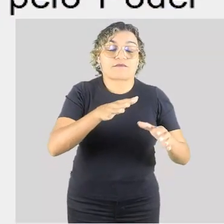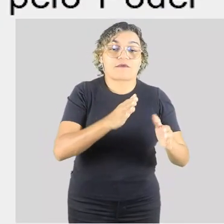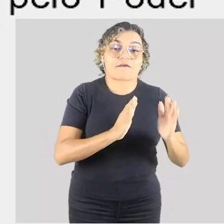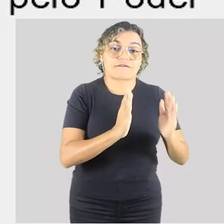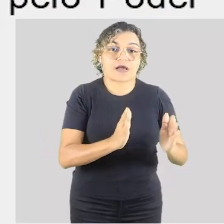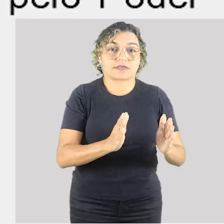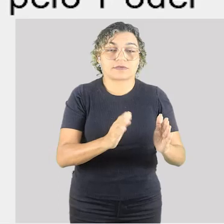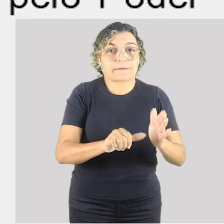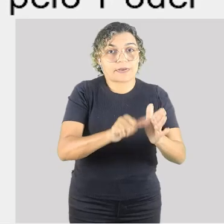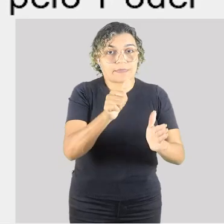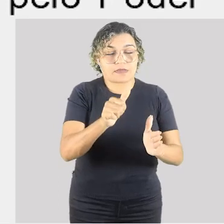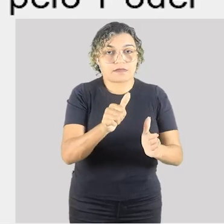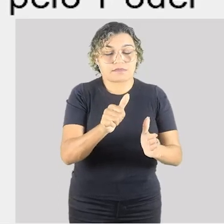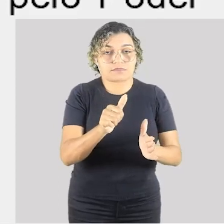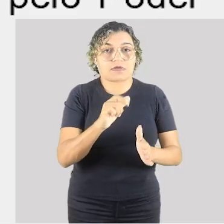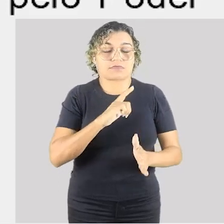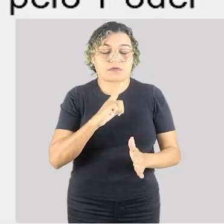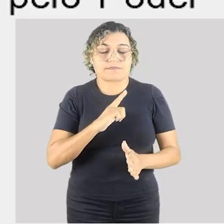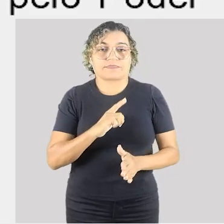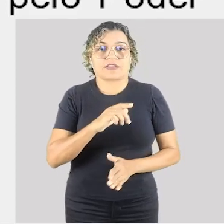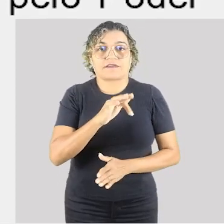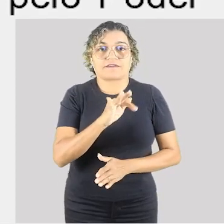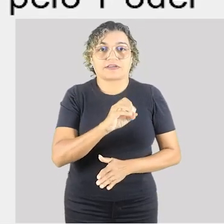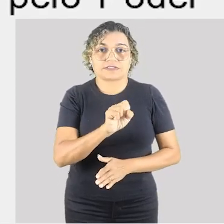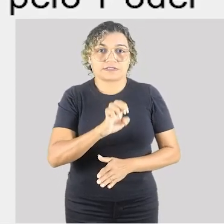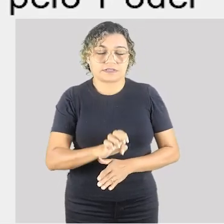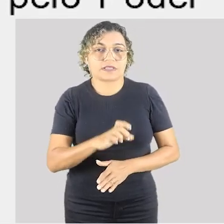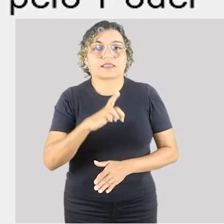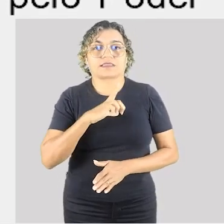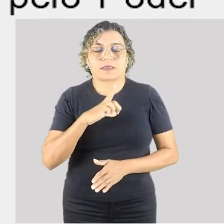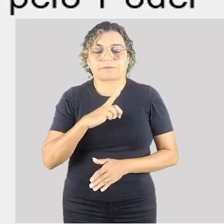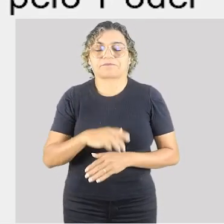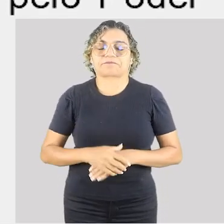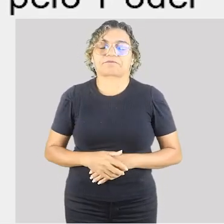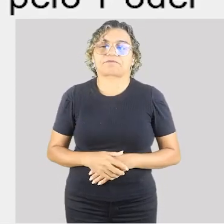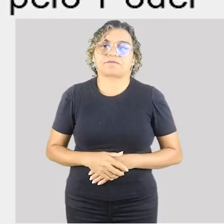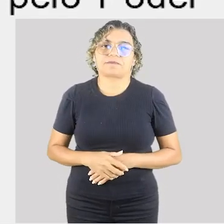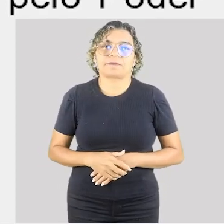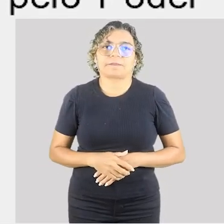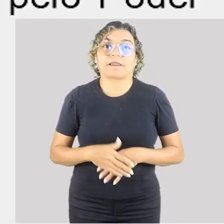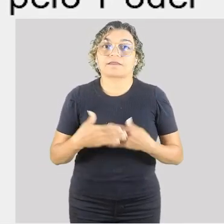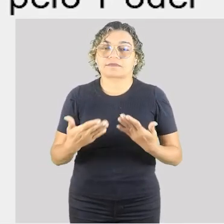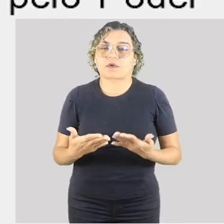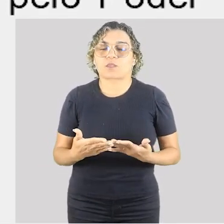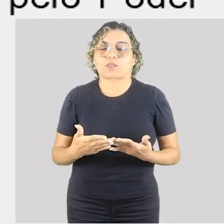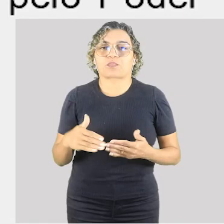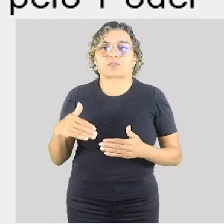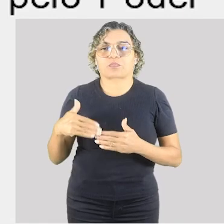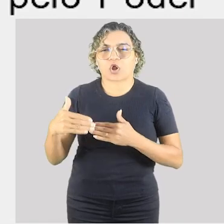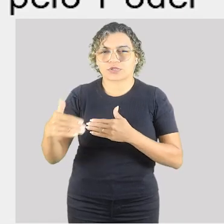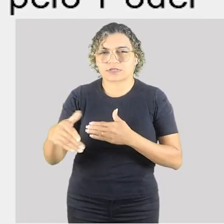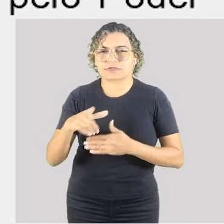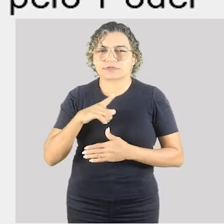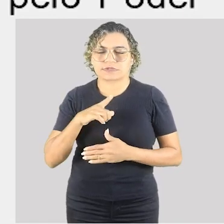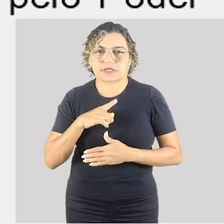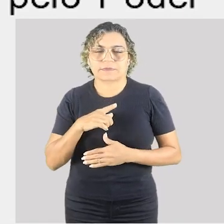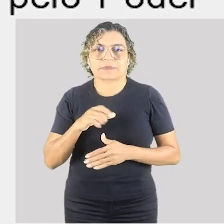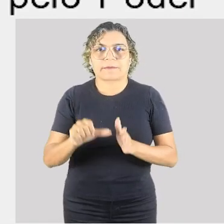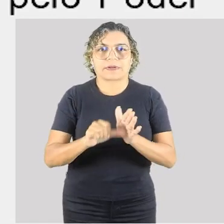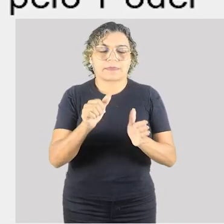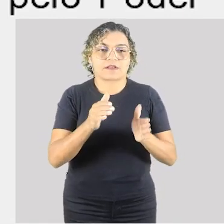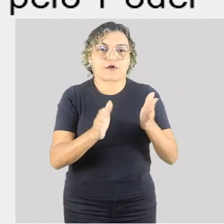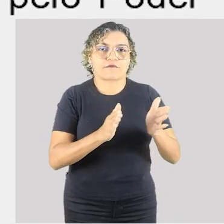administrativo, a gente tem a primeira fase. São algumas que a gente tem durante esse processo. Na primeira fase, nós temos